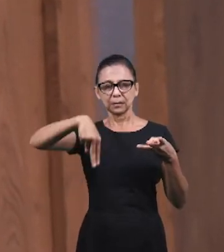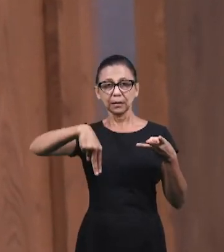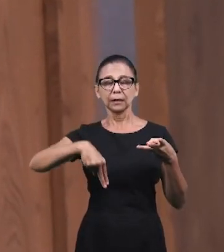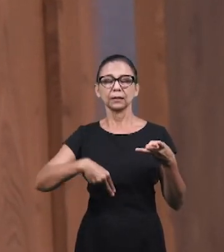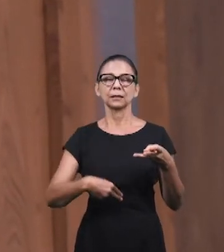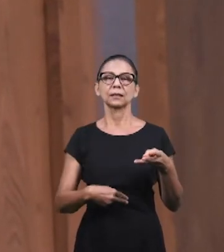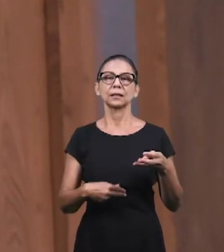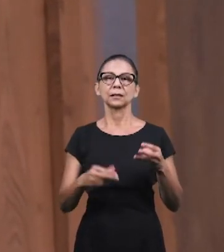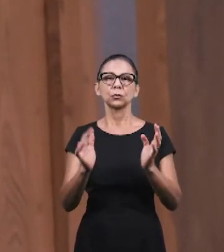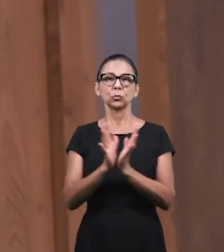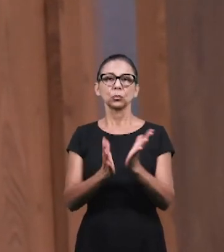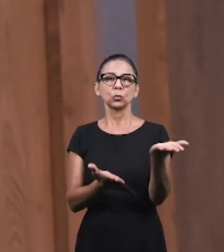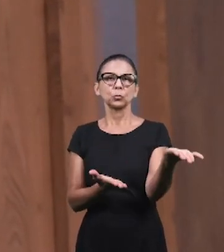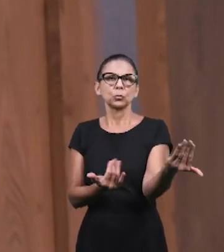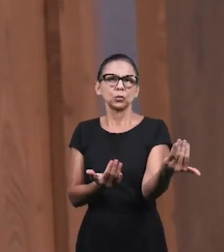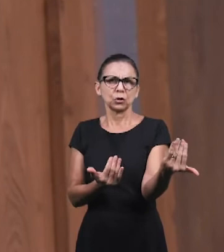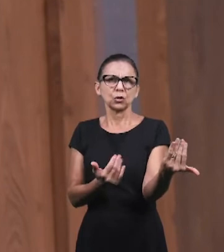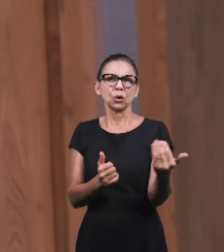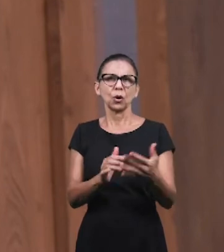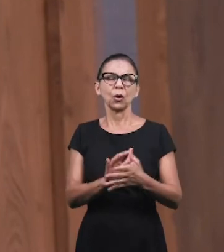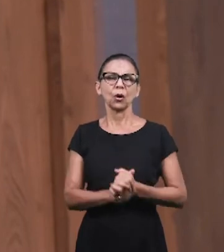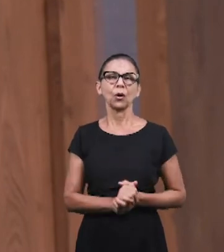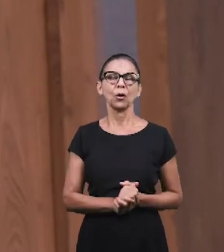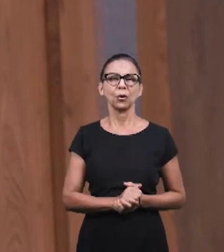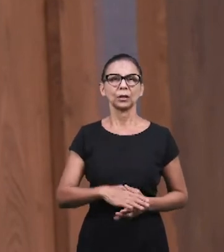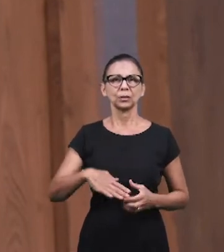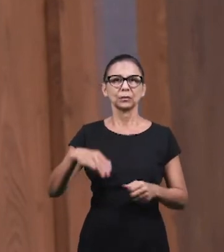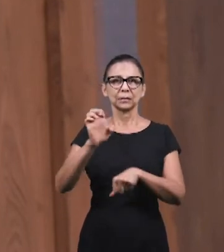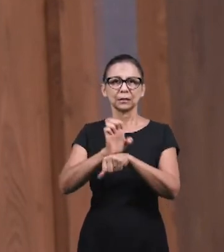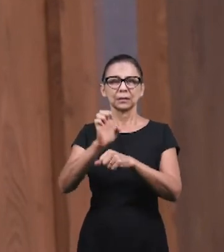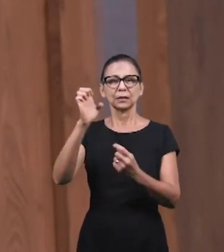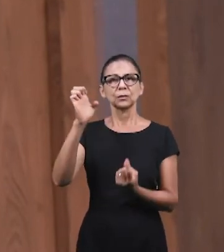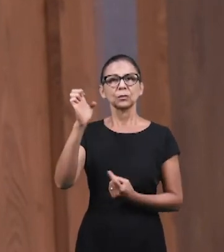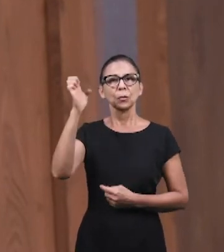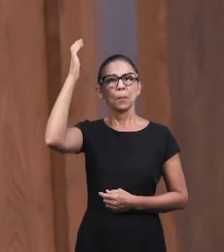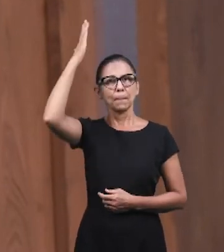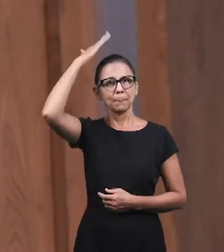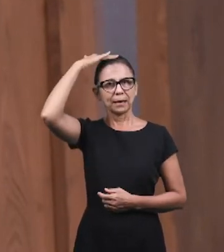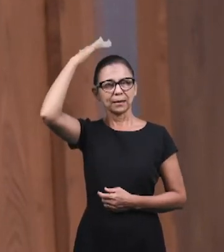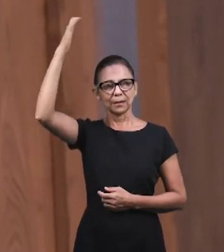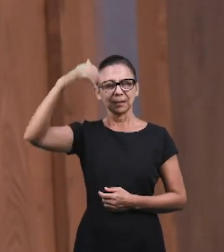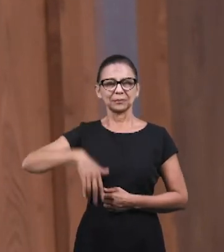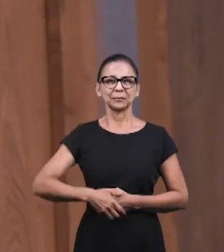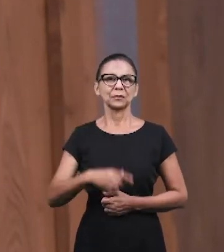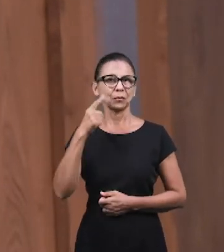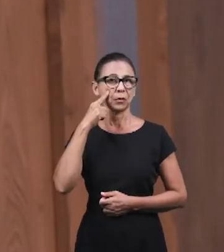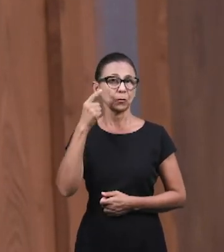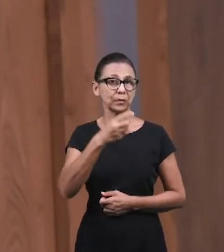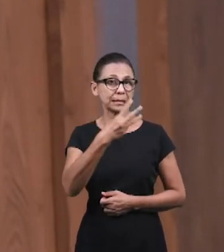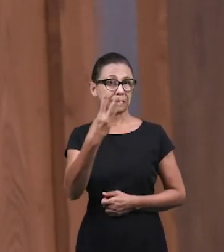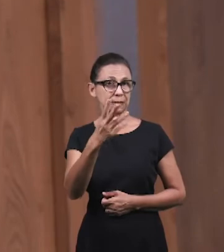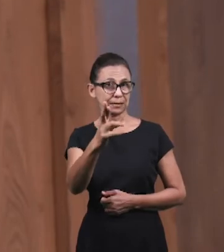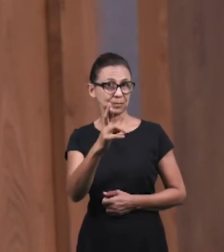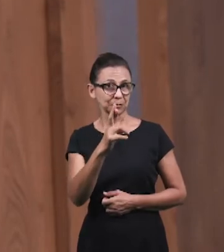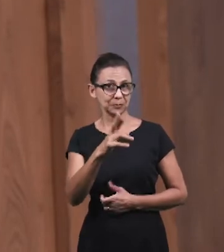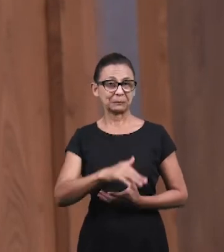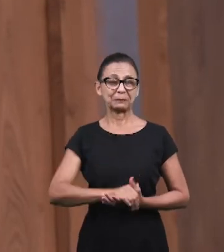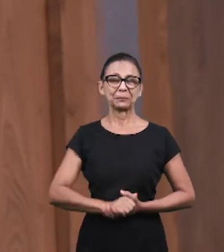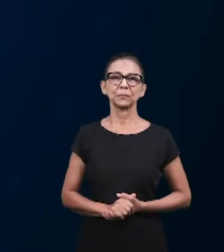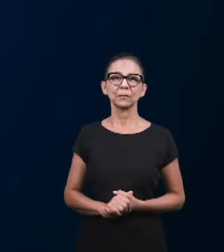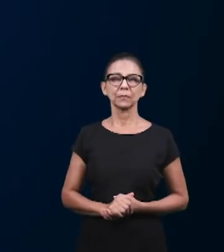senhoras da igreja de Ouro Branco, em Londrina, no estado do Paraná. Vamos então estar atentos a estas três respostas à nossa